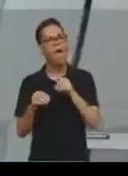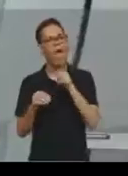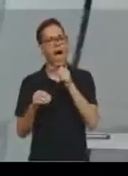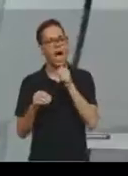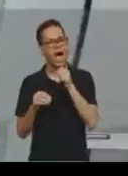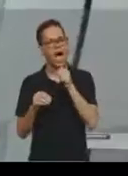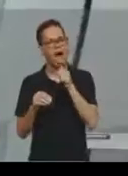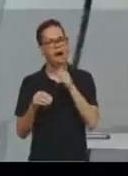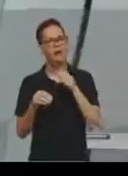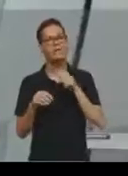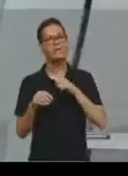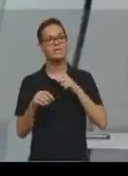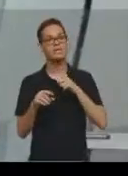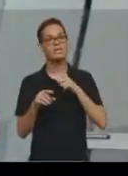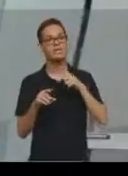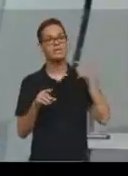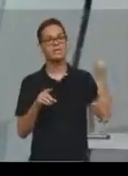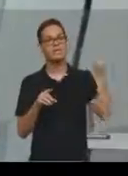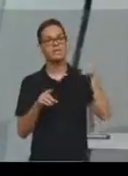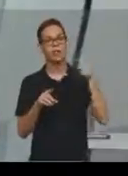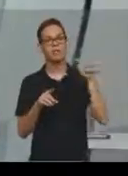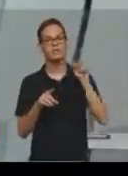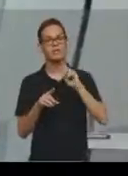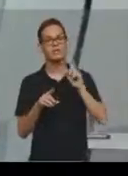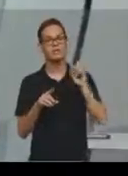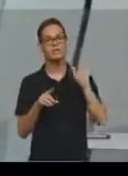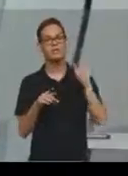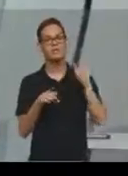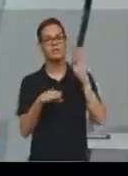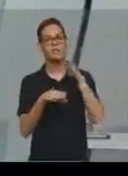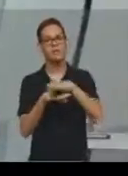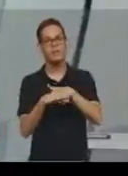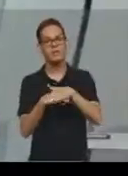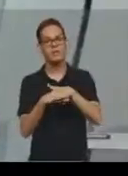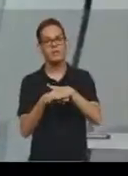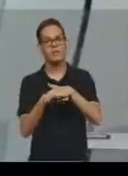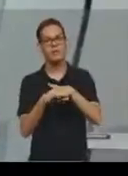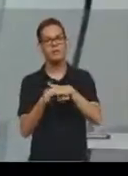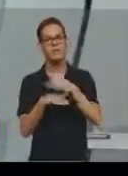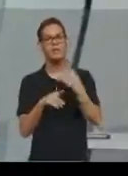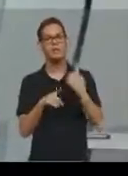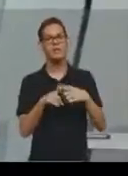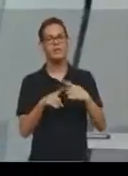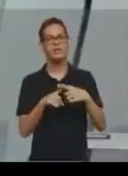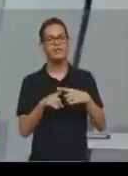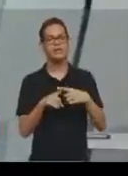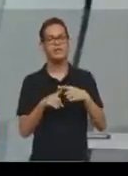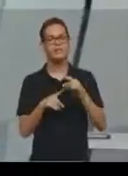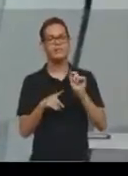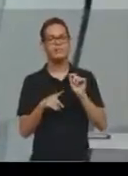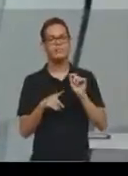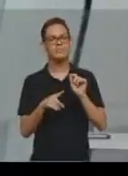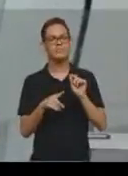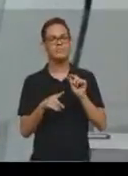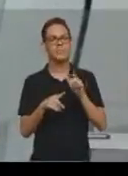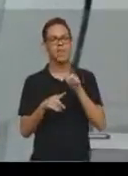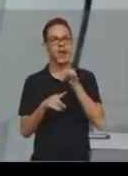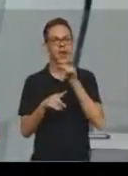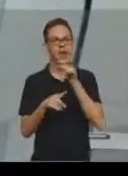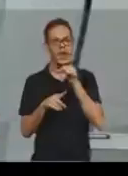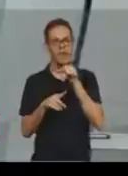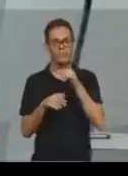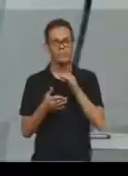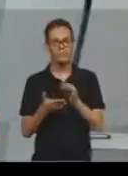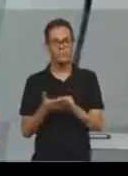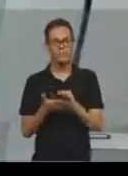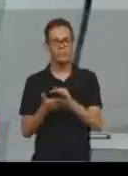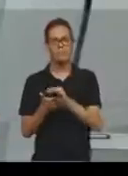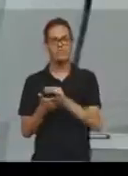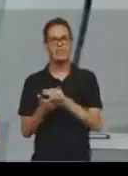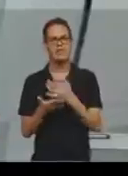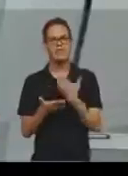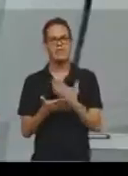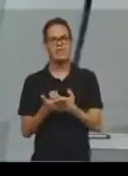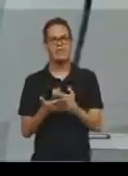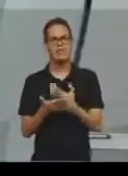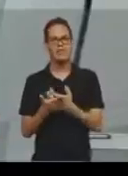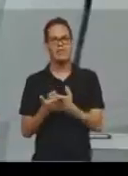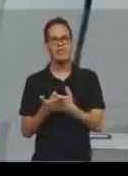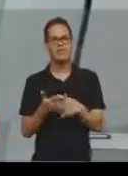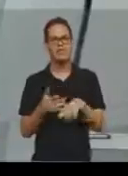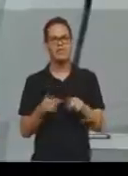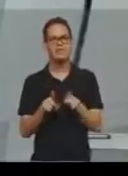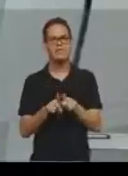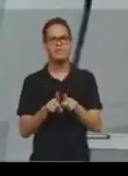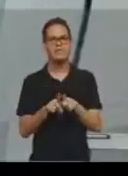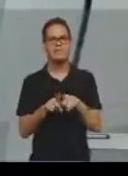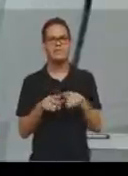locais sombreados, porque a água, além de ser transportada célula a célula, delas absorverem